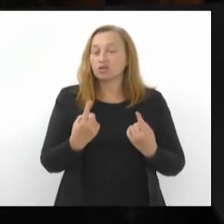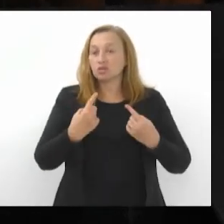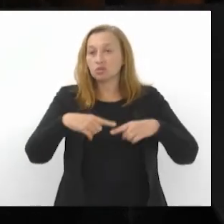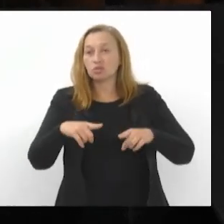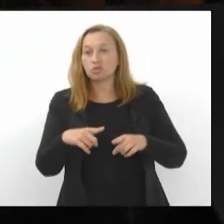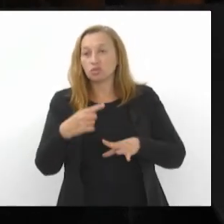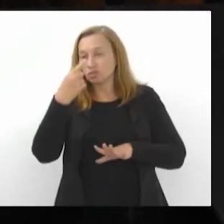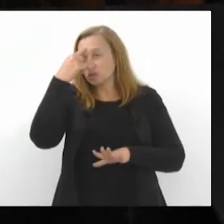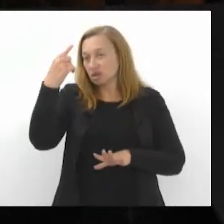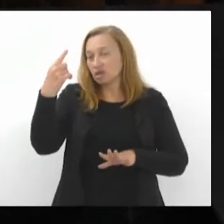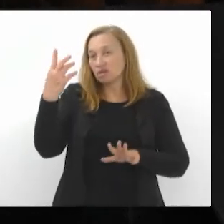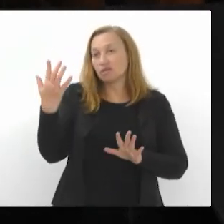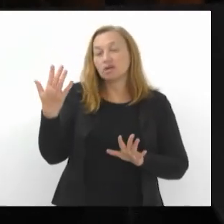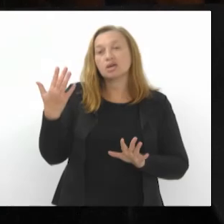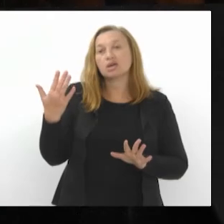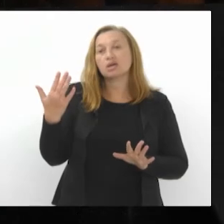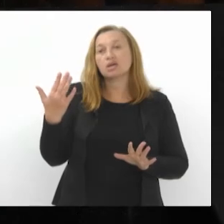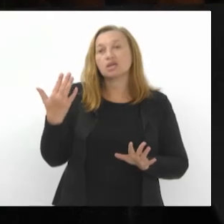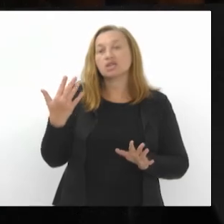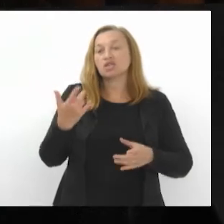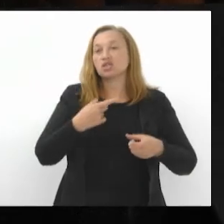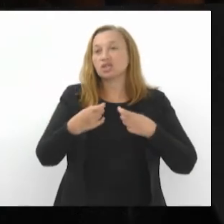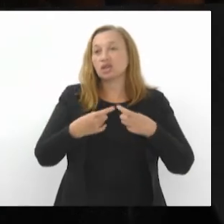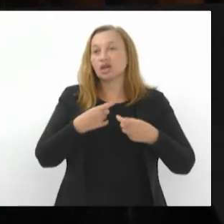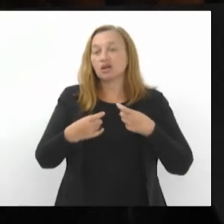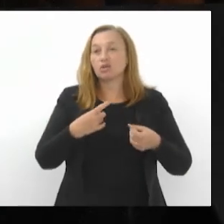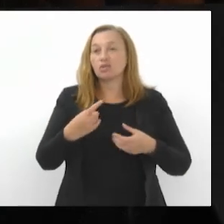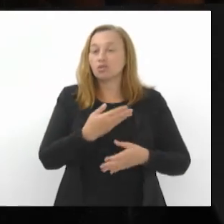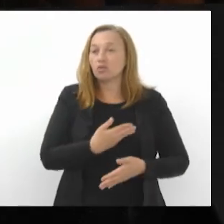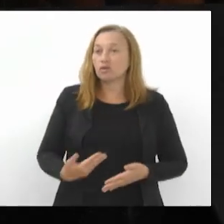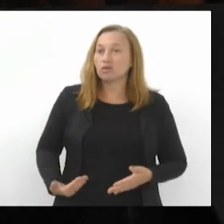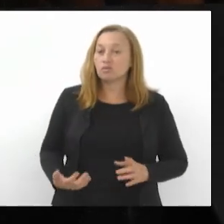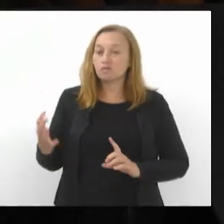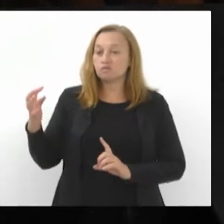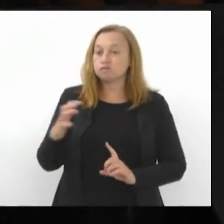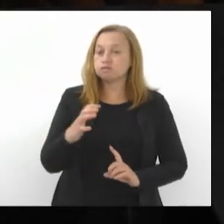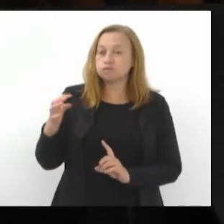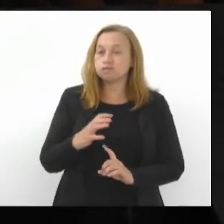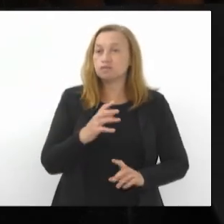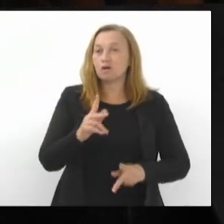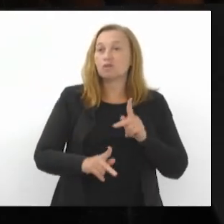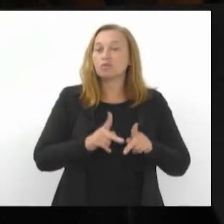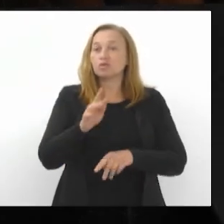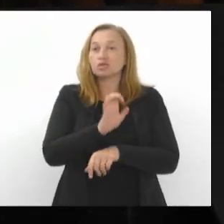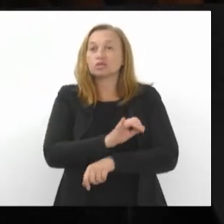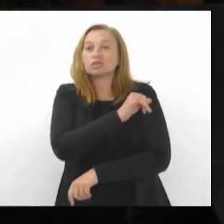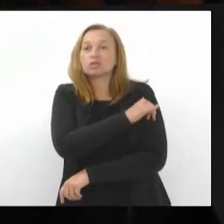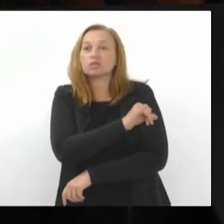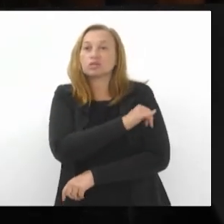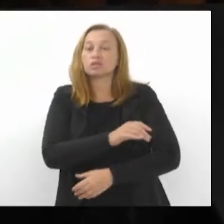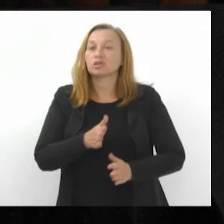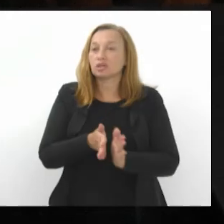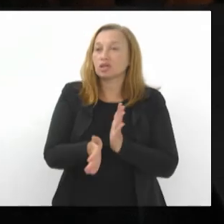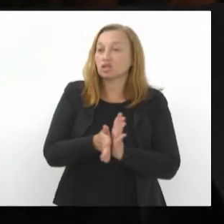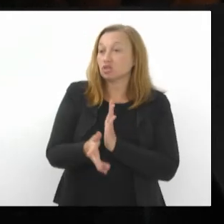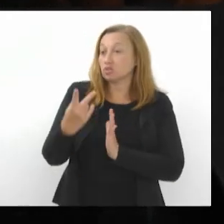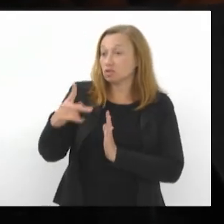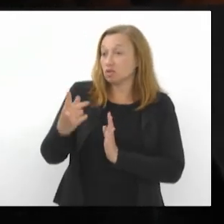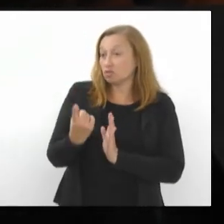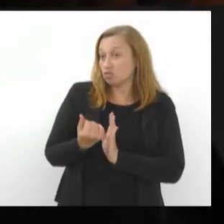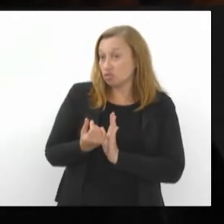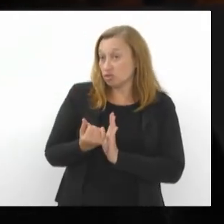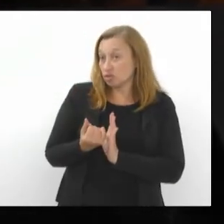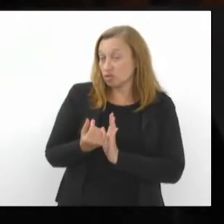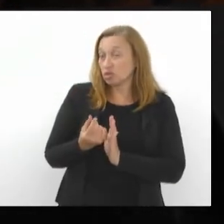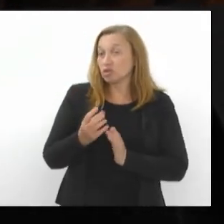uma lógica de guerra que o governador Cláudio Castro impõe à população do estado do Rio de Janeiro, gastando seu dinheiro, que deixou